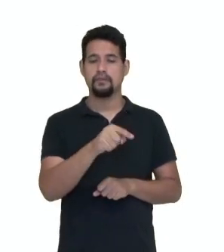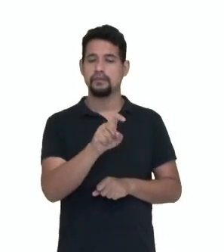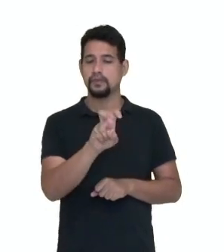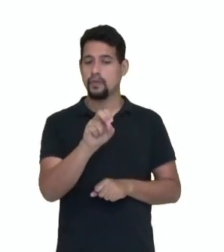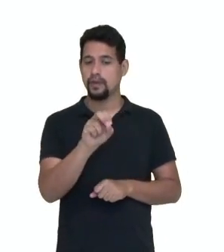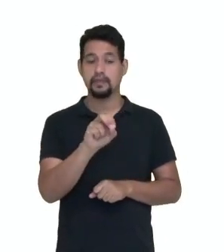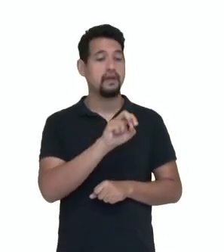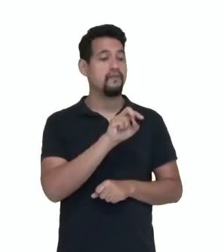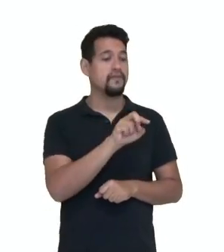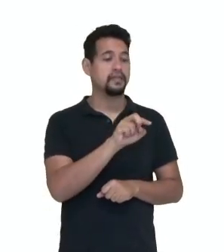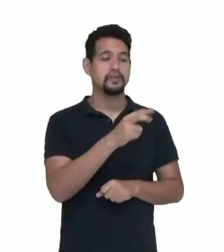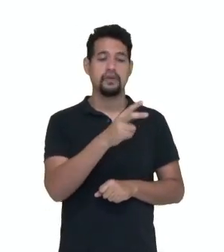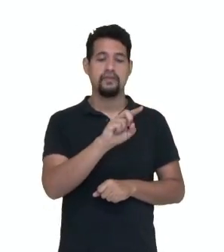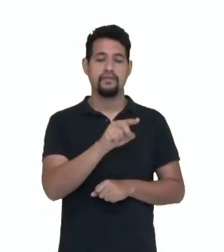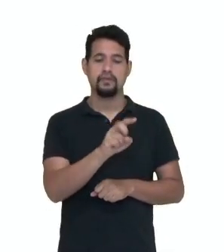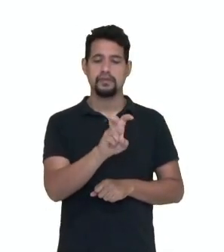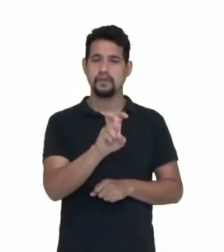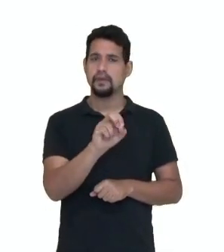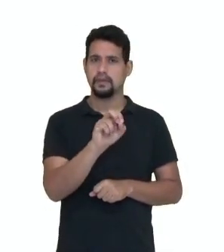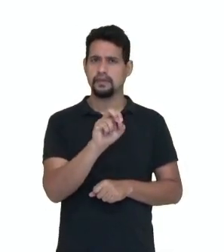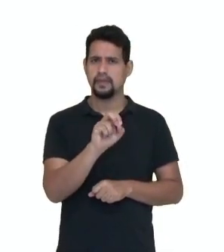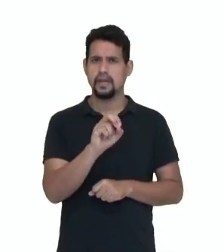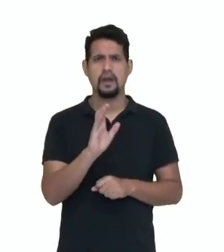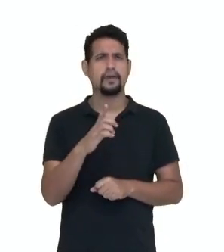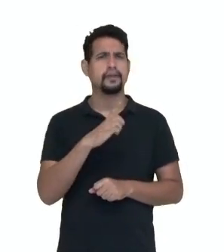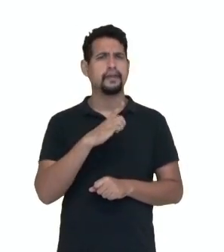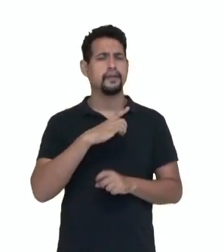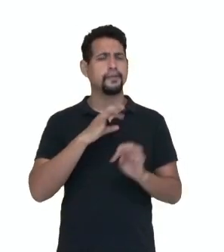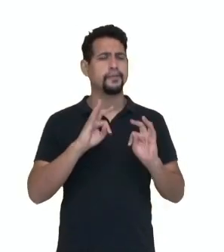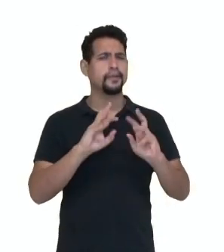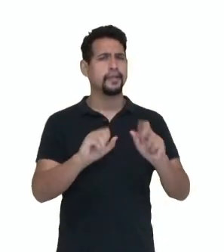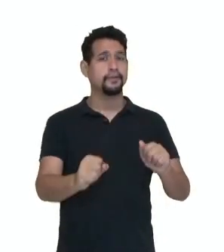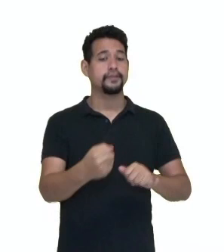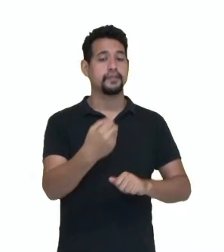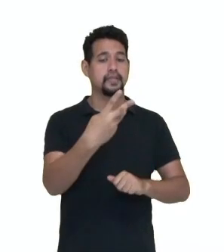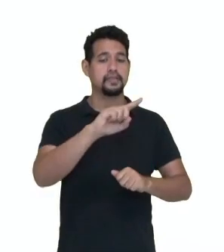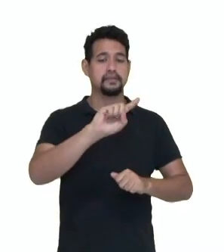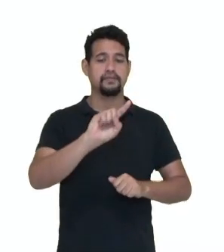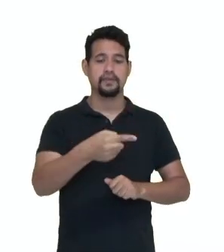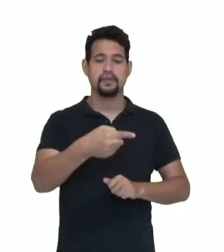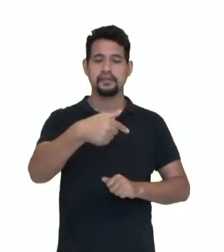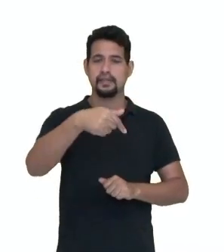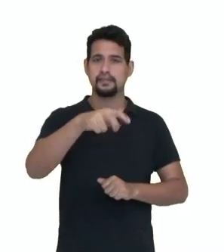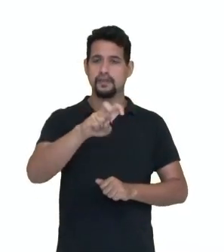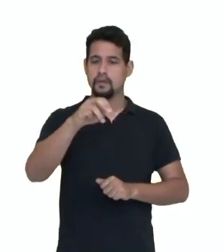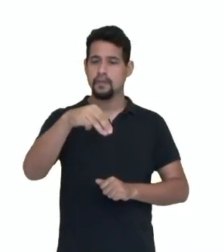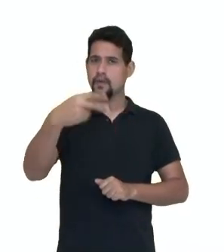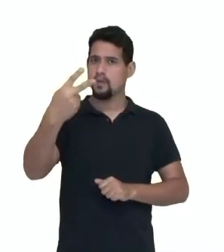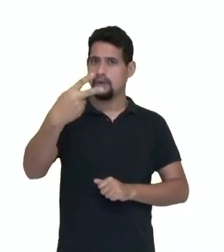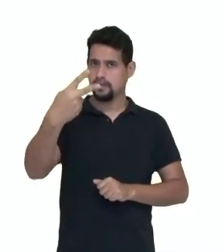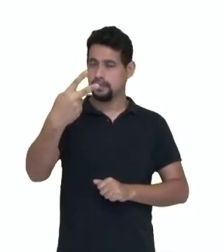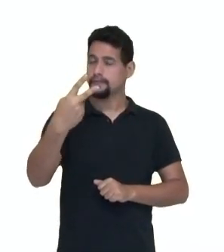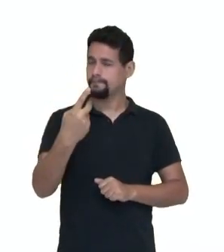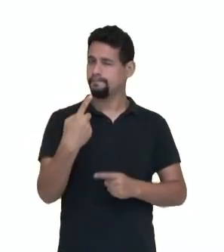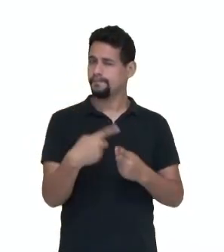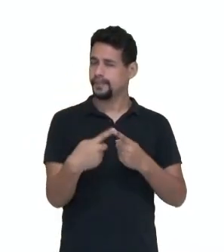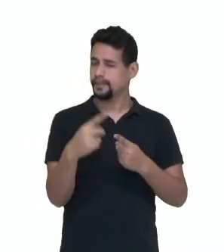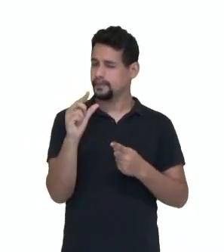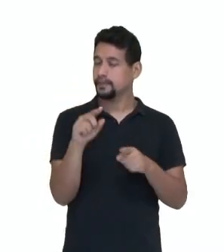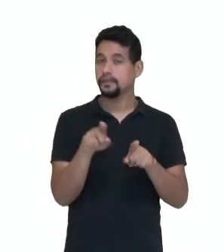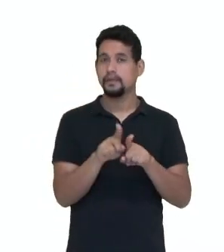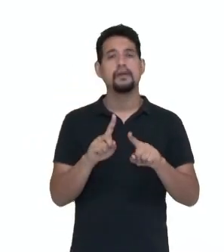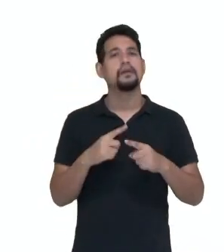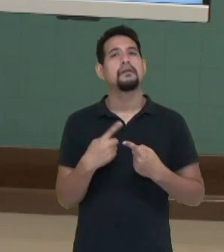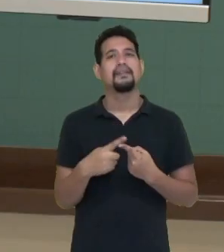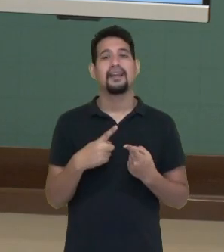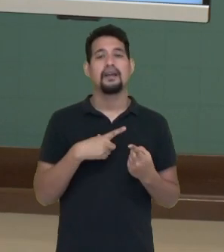1,50 vezes 2,50. Então, eu vou ter um total ali de 3,75 metros quadrados. O corredor é um pouquinho menor, né? Até